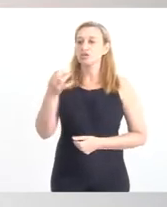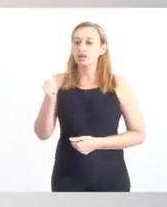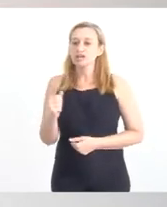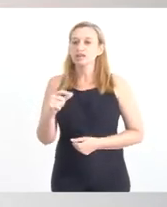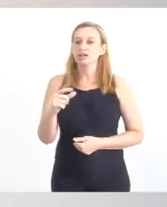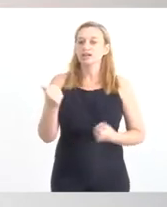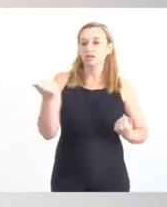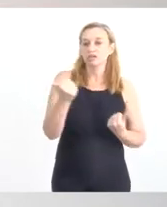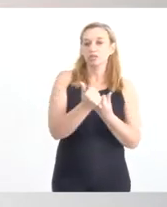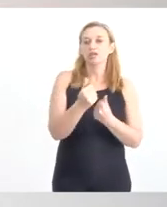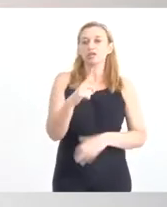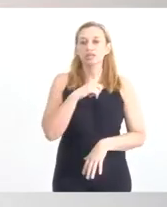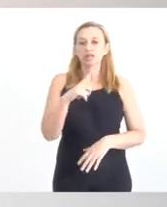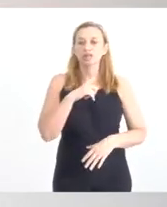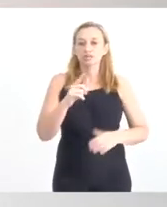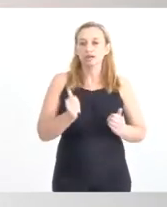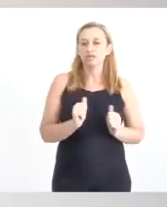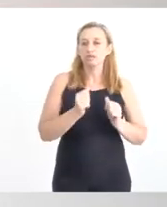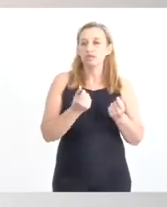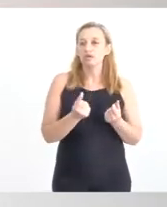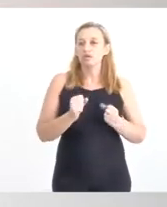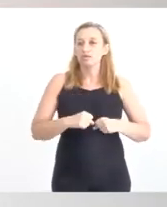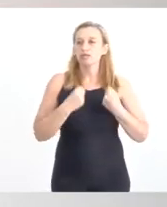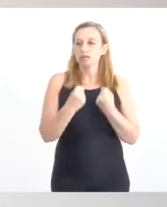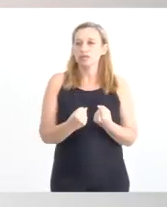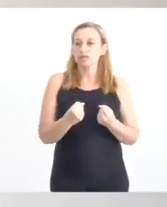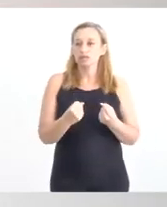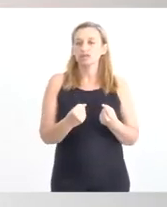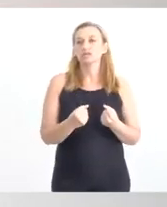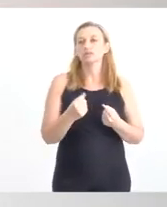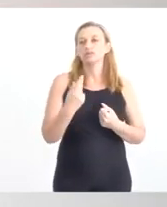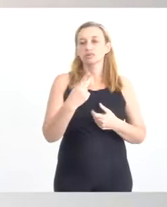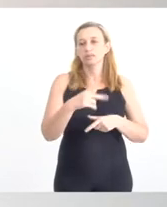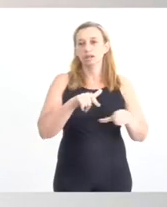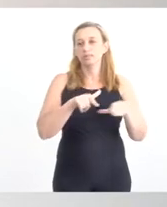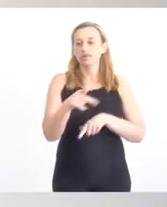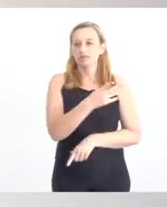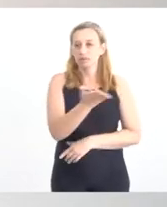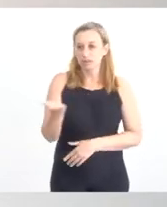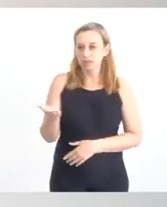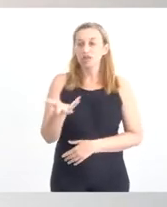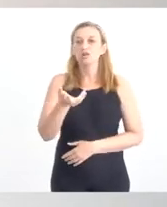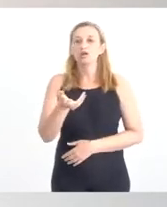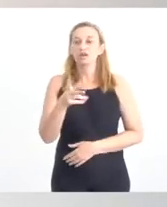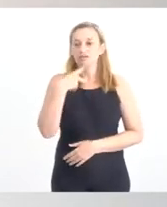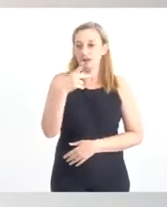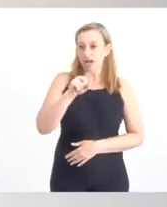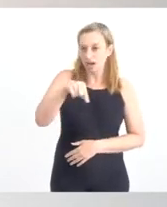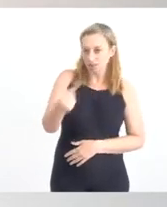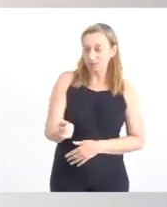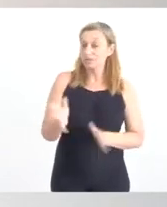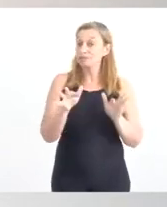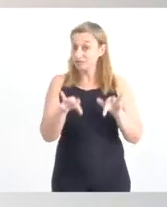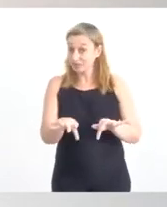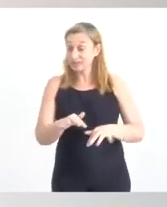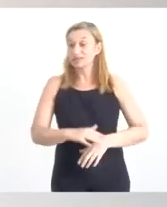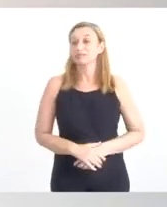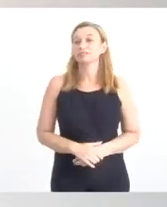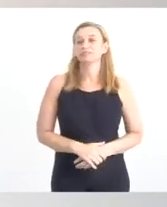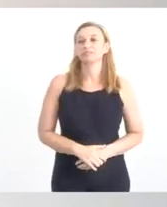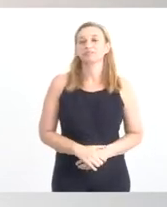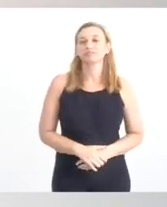fortalecer as linhas de frente que vocês o corpo é outra coisa que eu queria dizer para finalizar